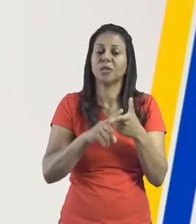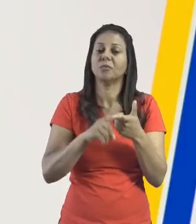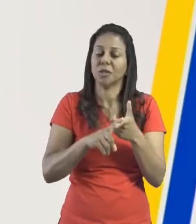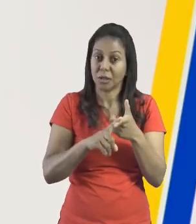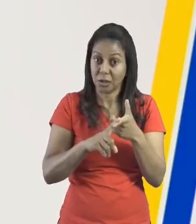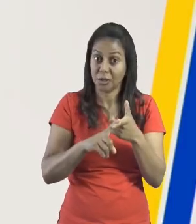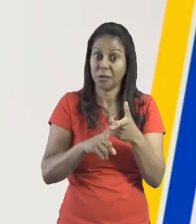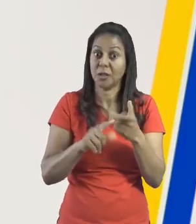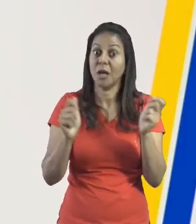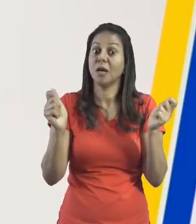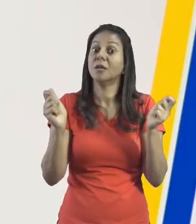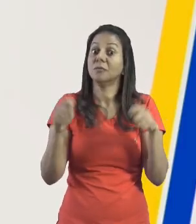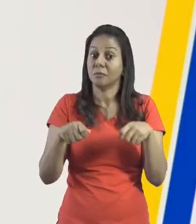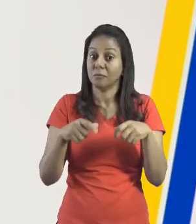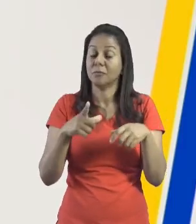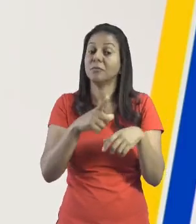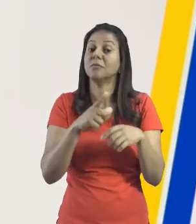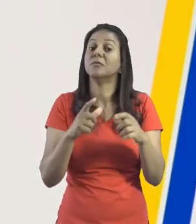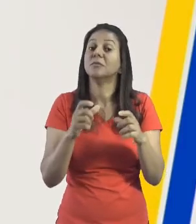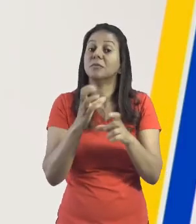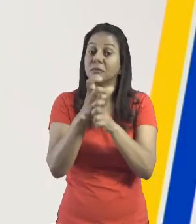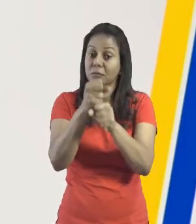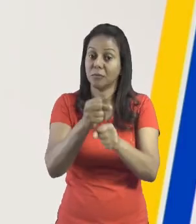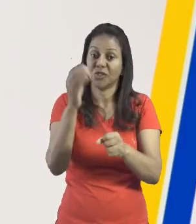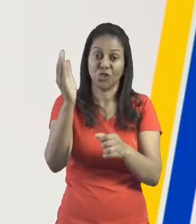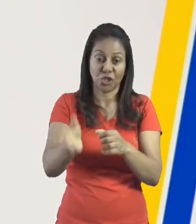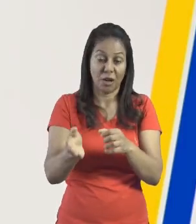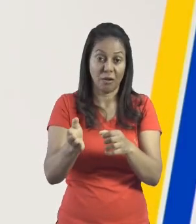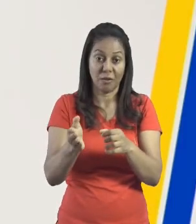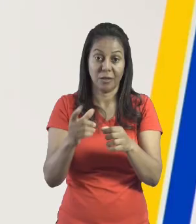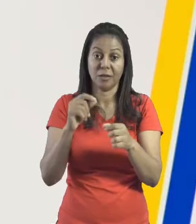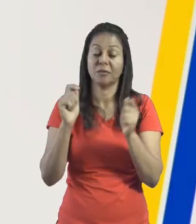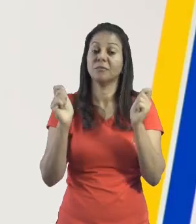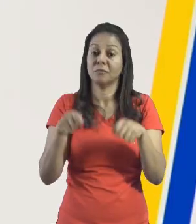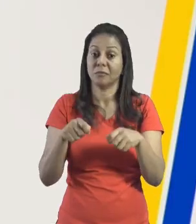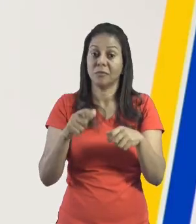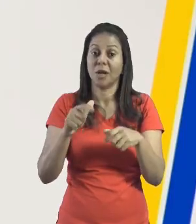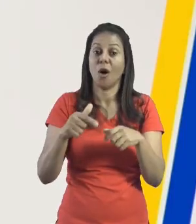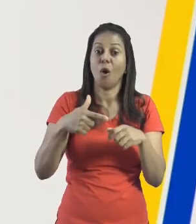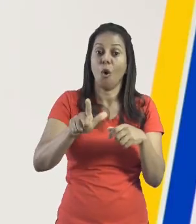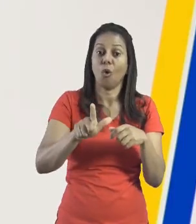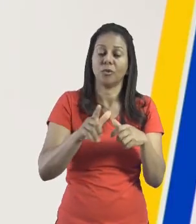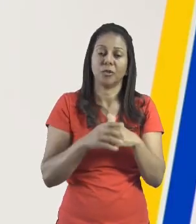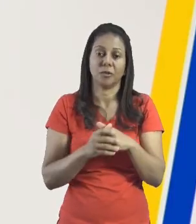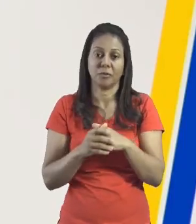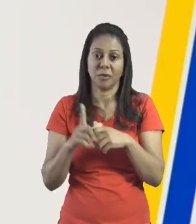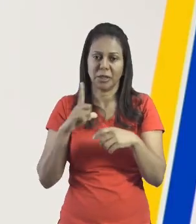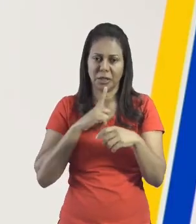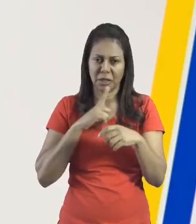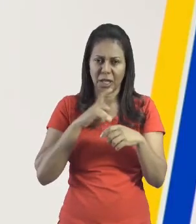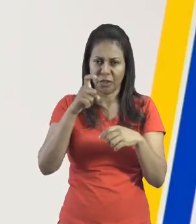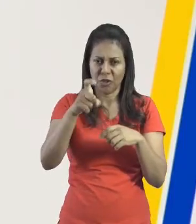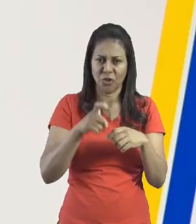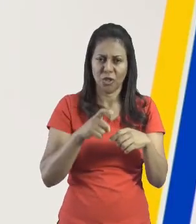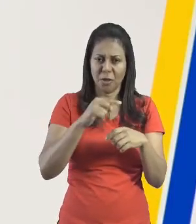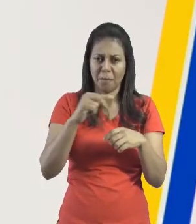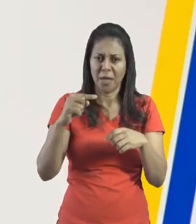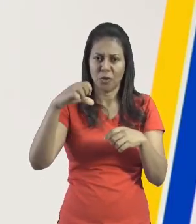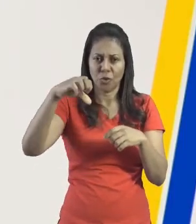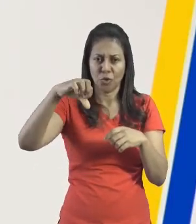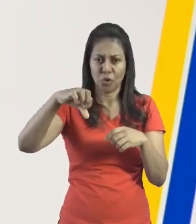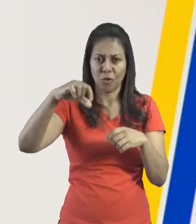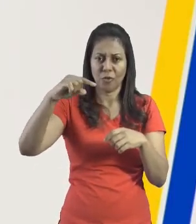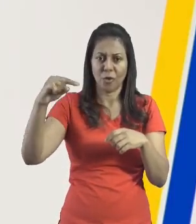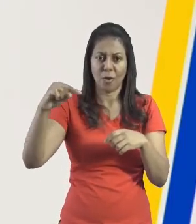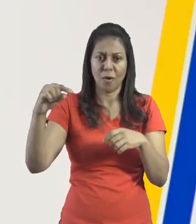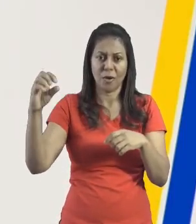caso, já tenho uma solução, que é x igual a zero, e vou agora em busca da outra. Se eu tenho x menos 9 é igual a zero,